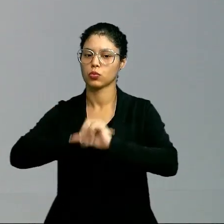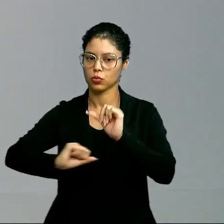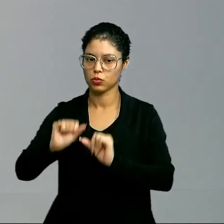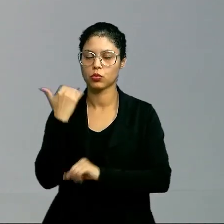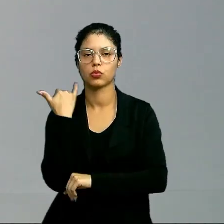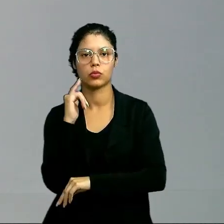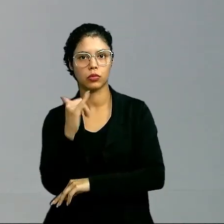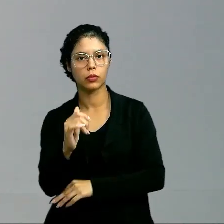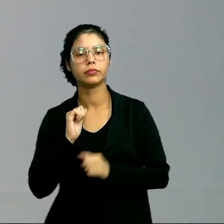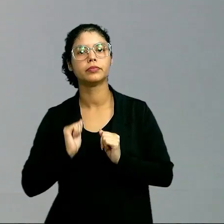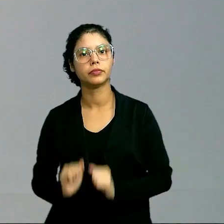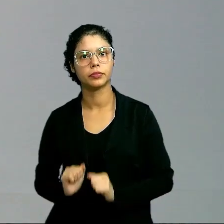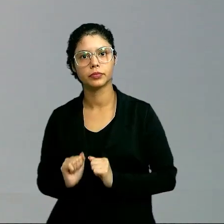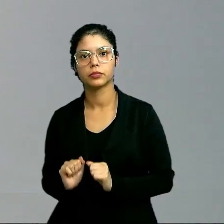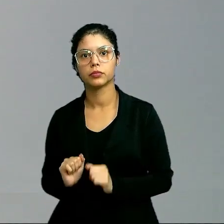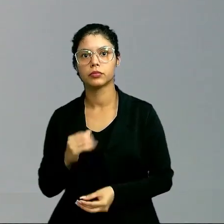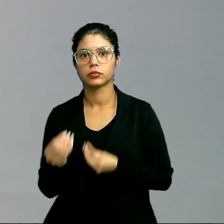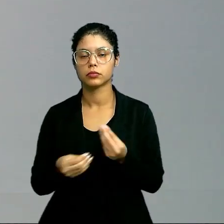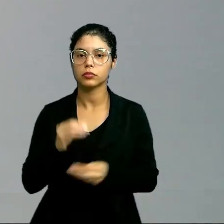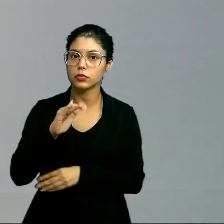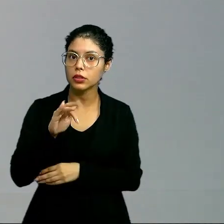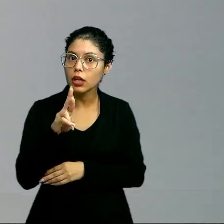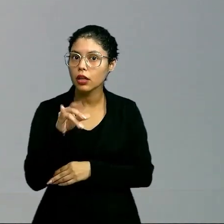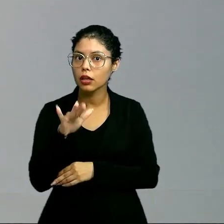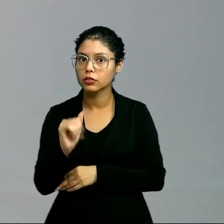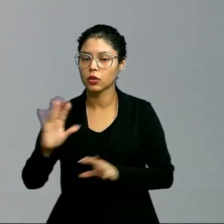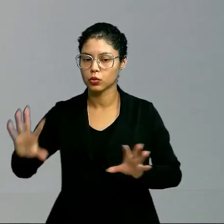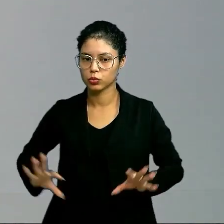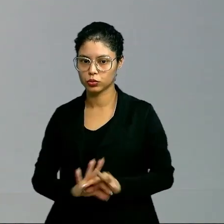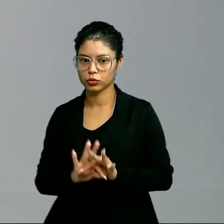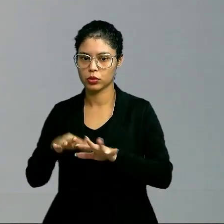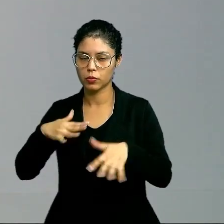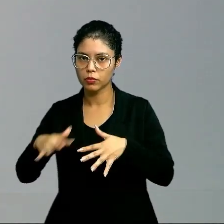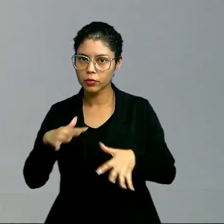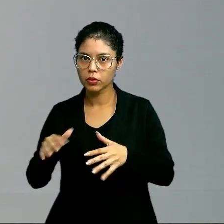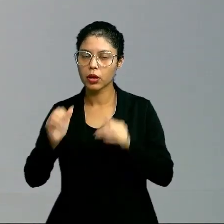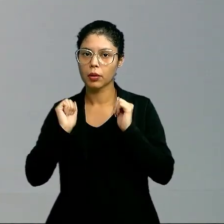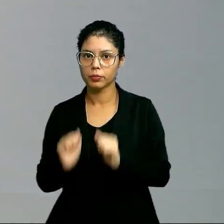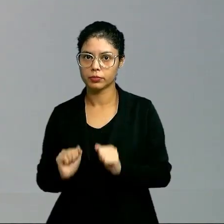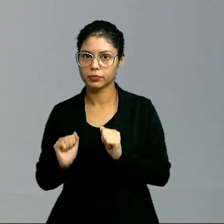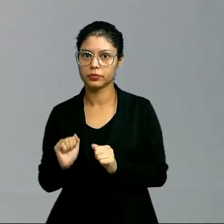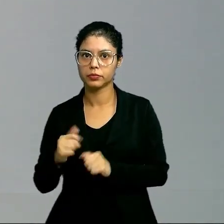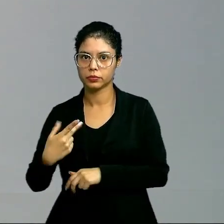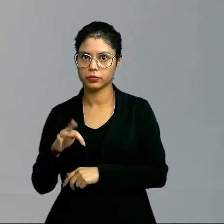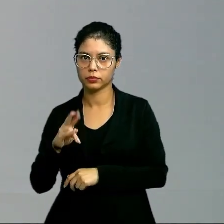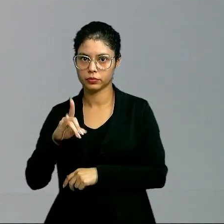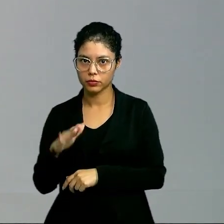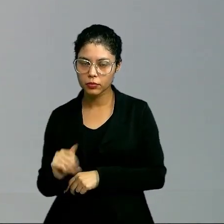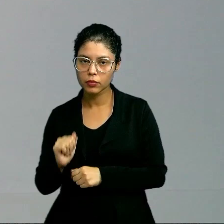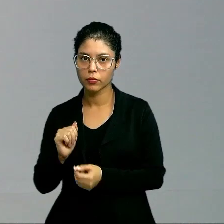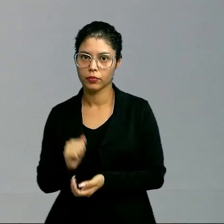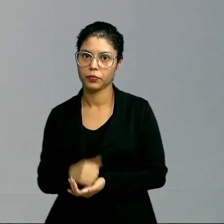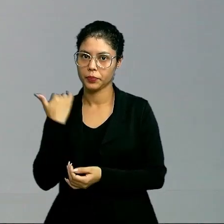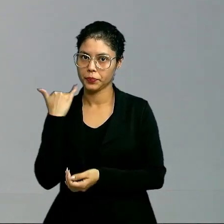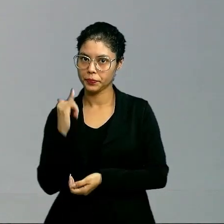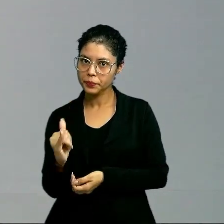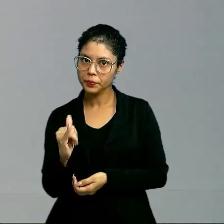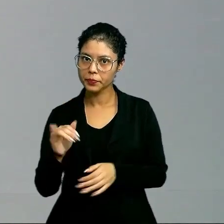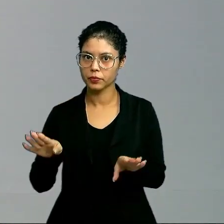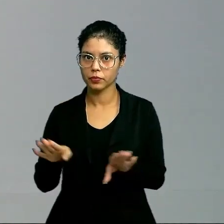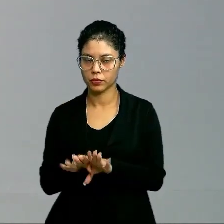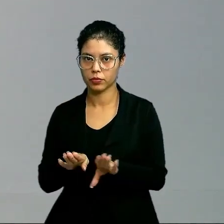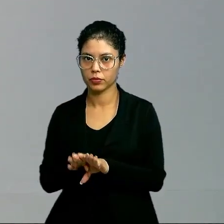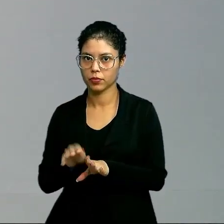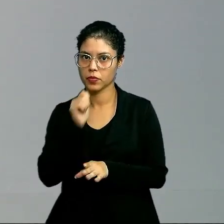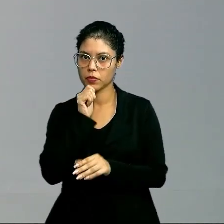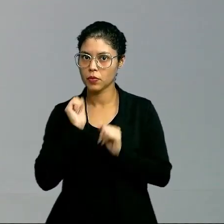transformação de energia ela pode ser tanto cinética, associada ao movimento, ela pode ser potencial. Essa energia potencial,